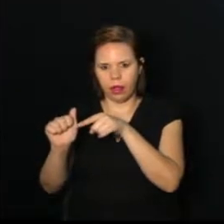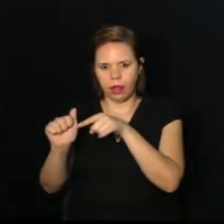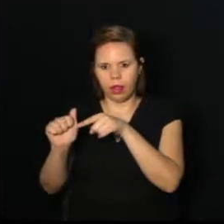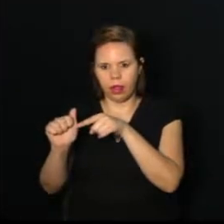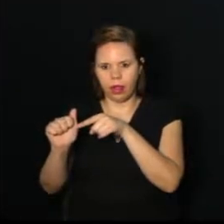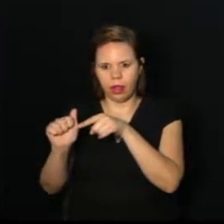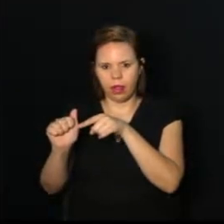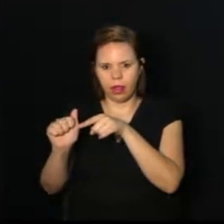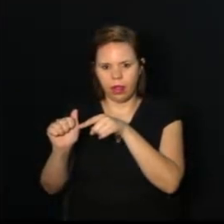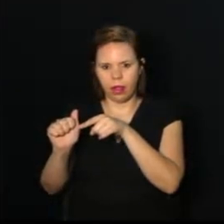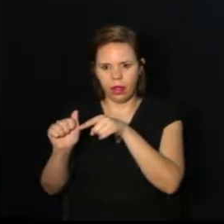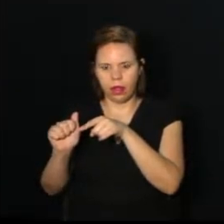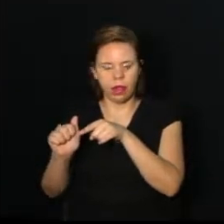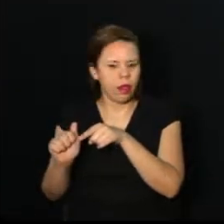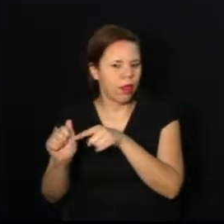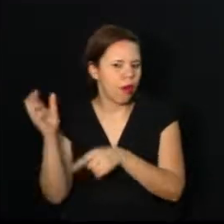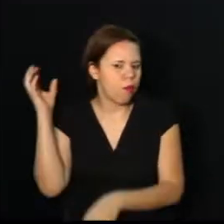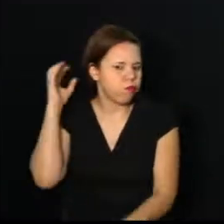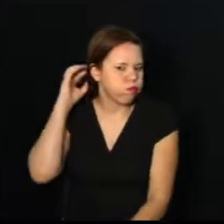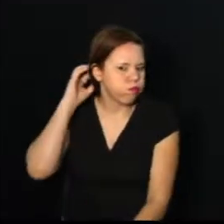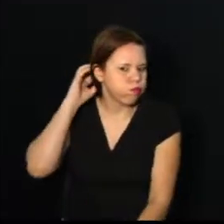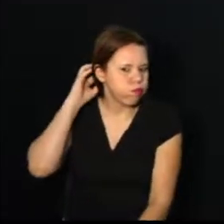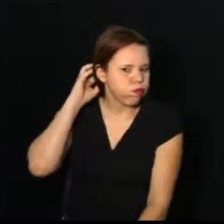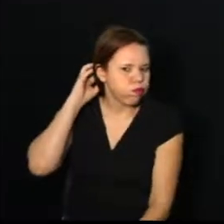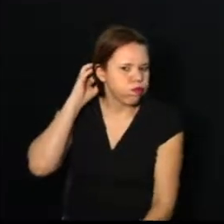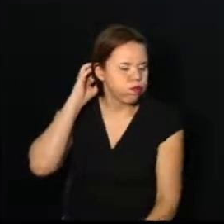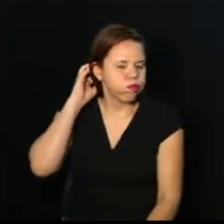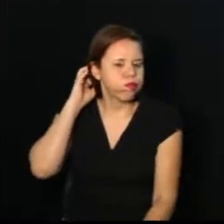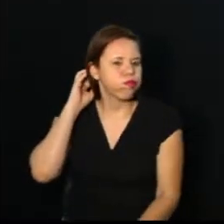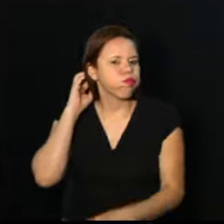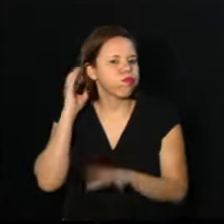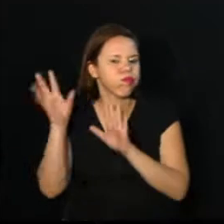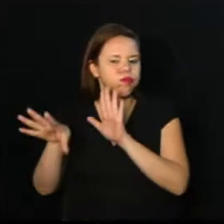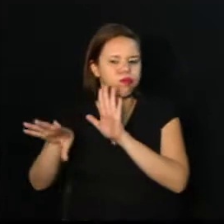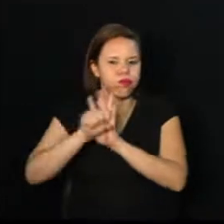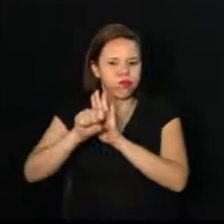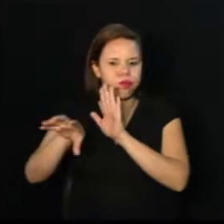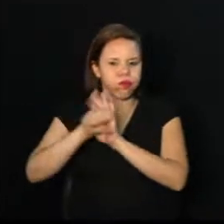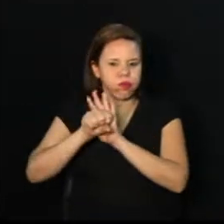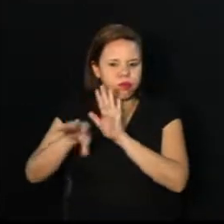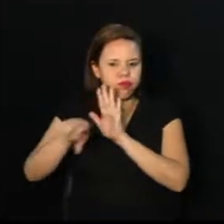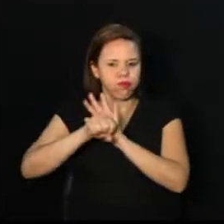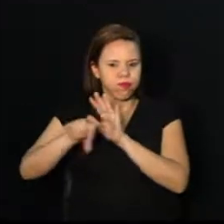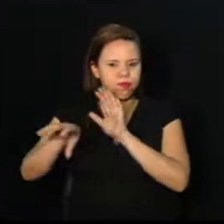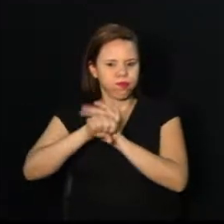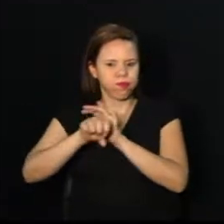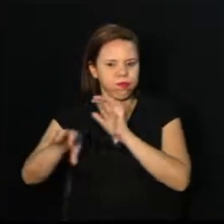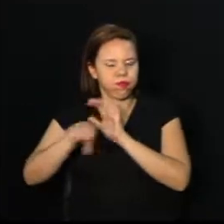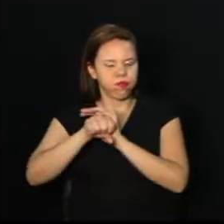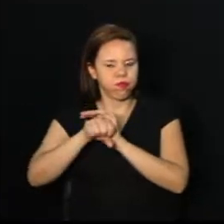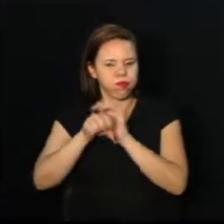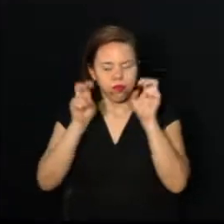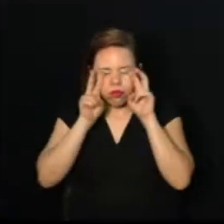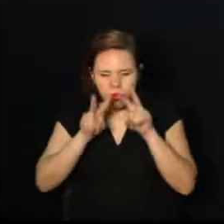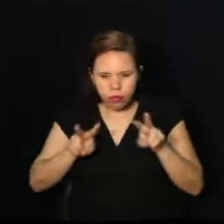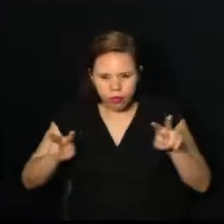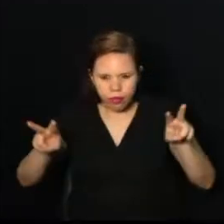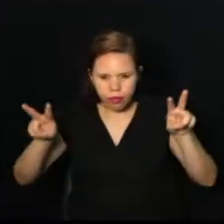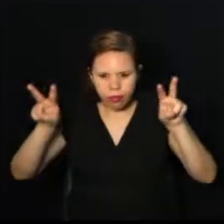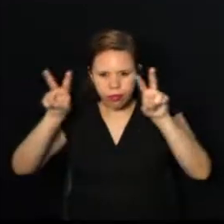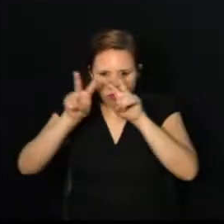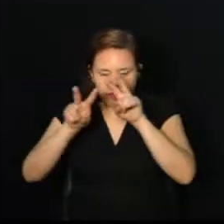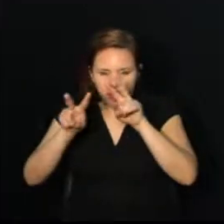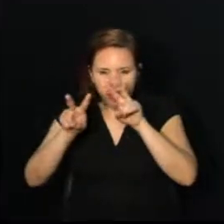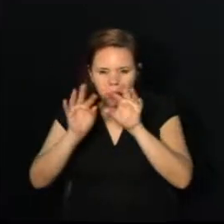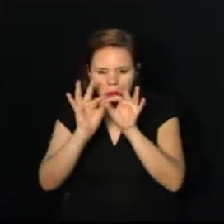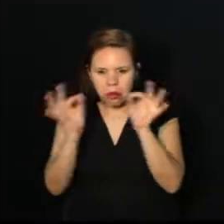aqui, do occipital, recebe toda a informação visual